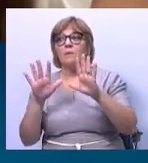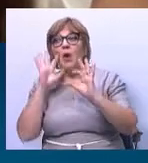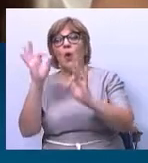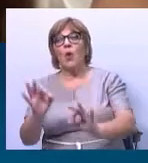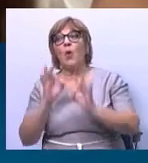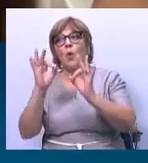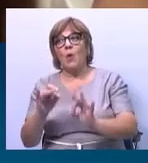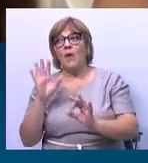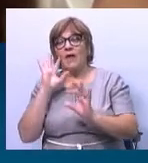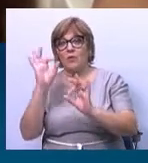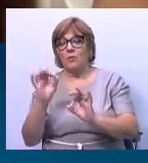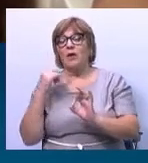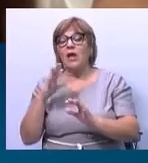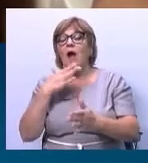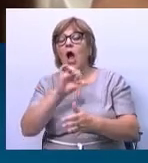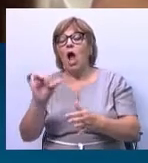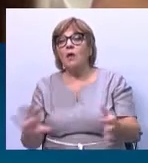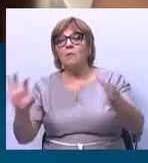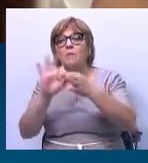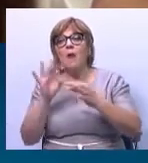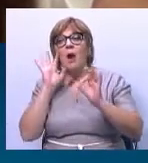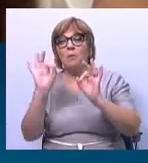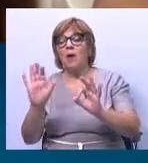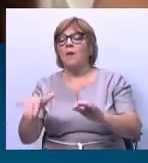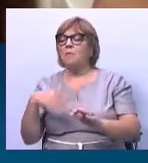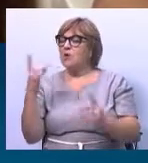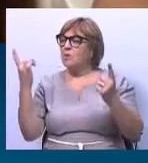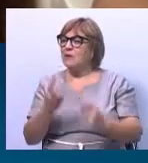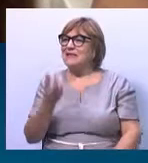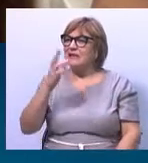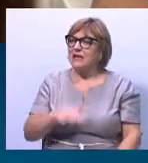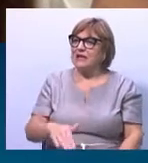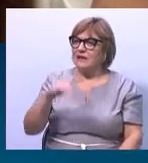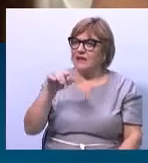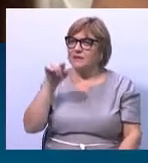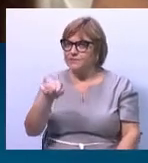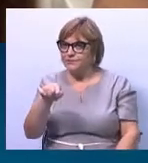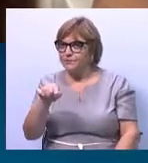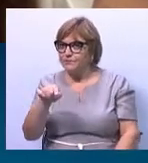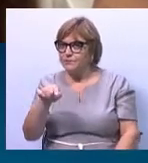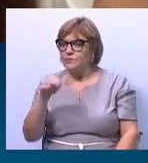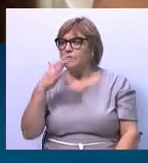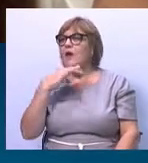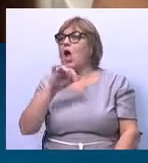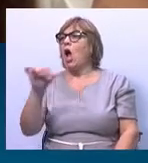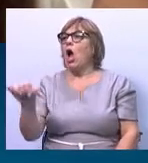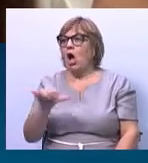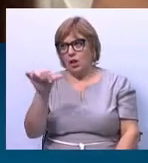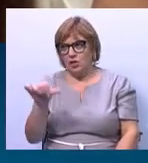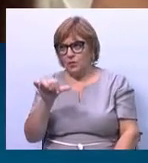cuidados específicos e óleos essenciais específicos, mas a verdade é que a partir sensivelmente dos 3 anos este consumo ou esta